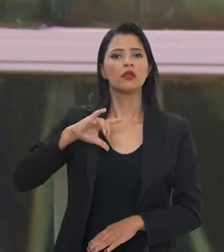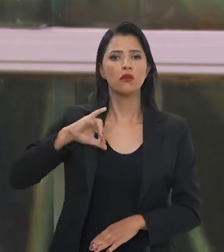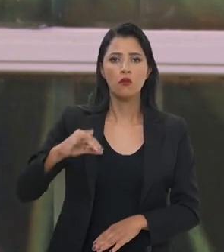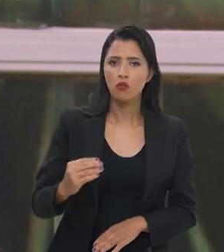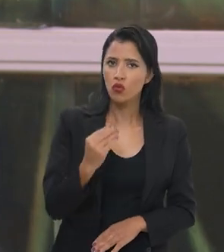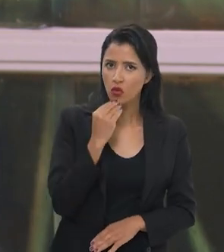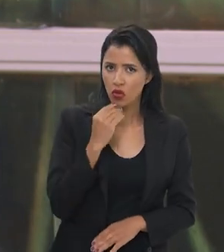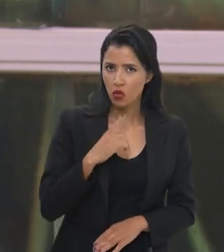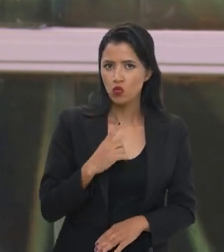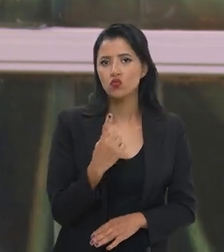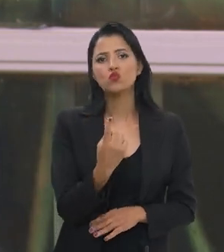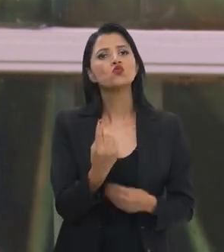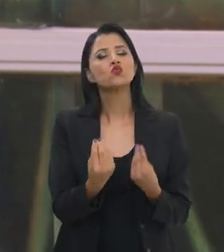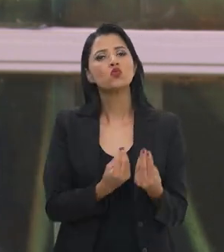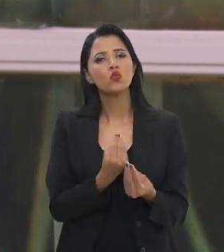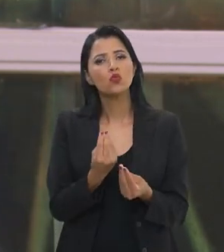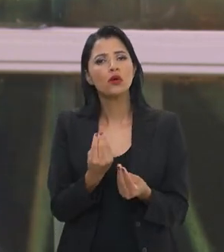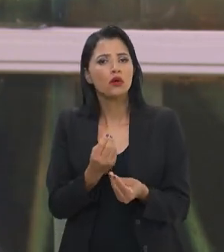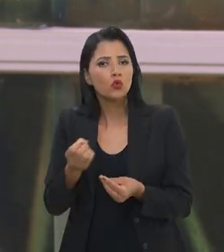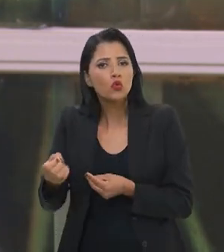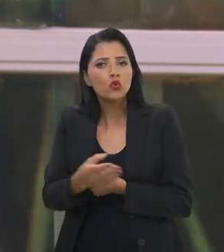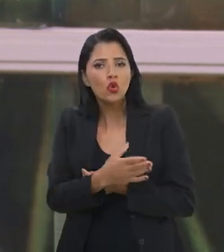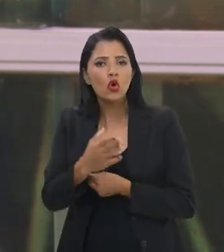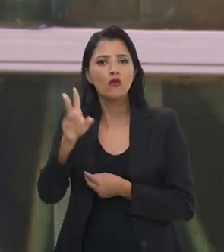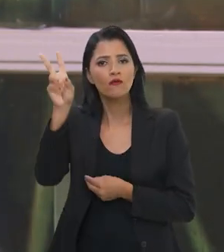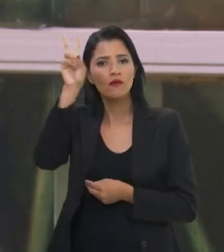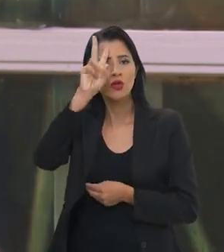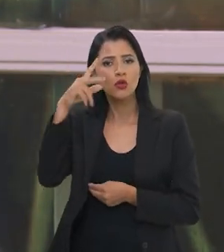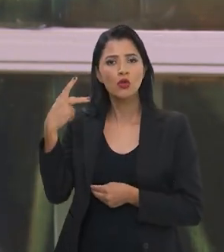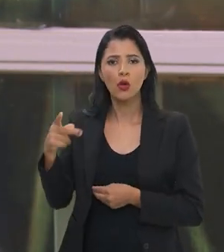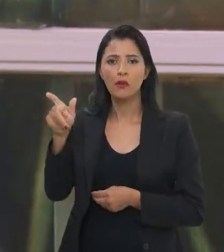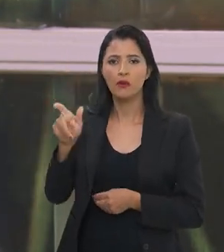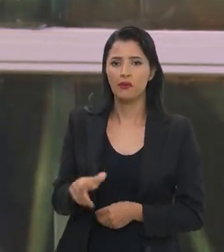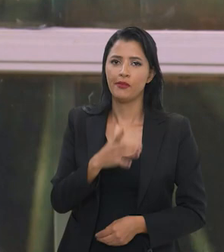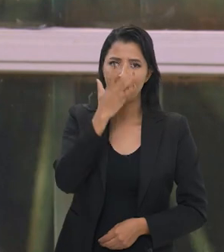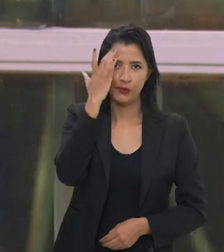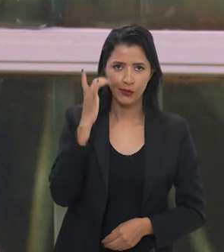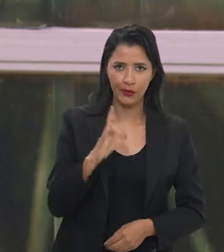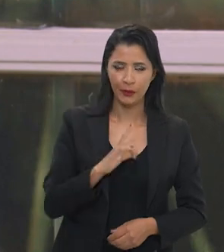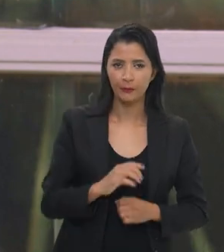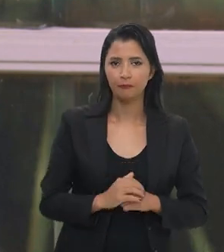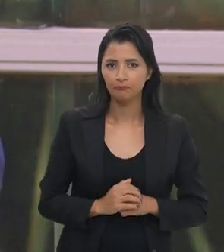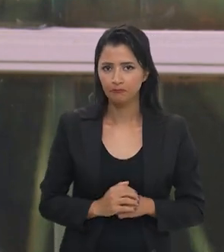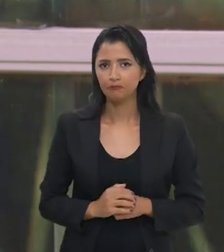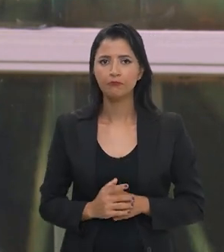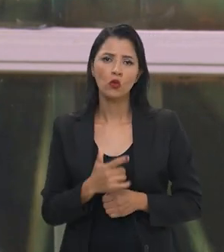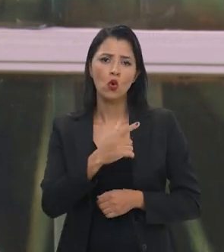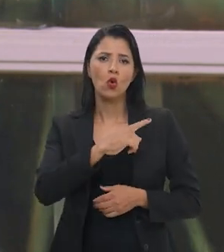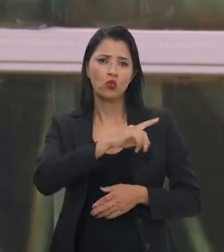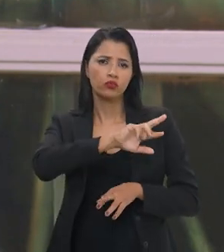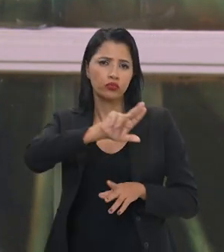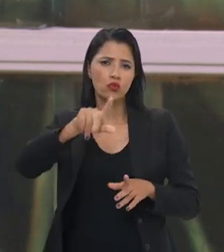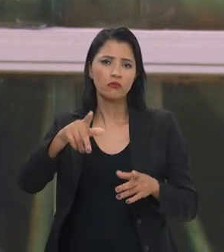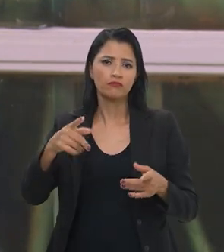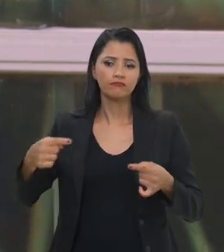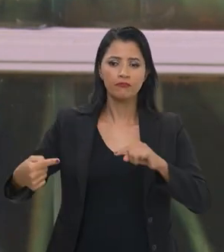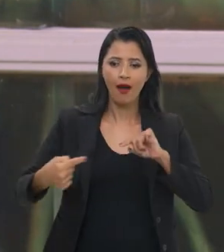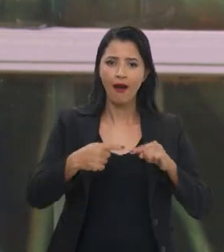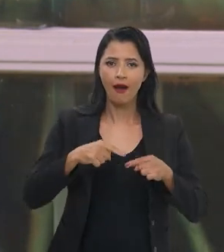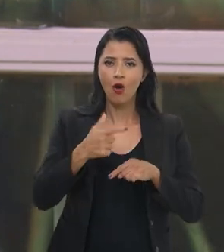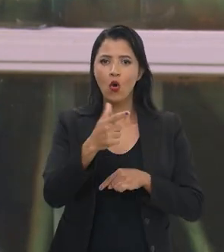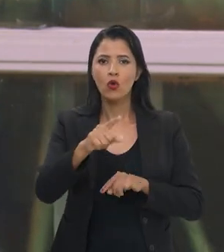você tem uma oportunidade de abrir uma nova história para aquela vida integrada com outros